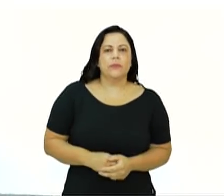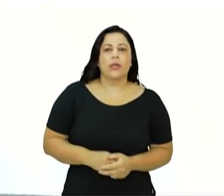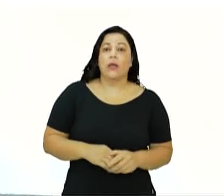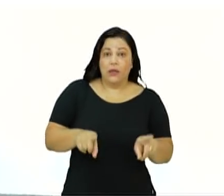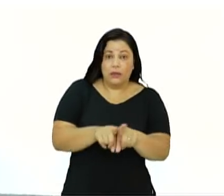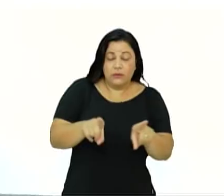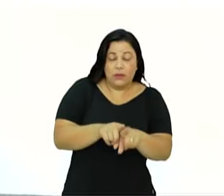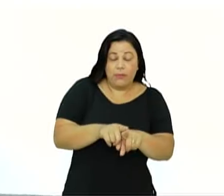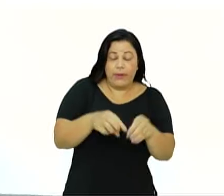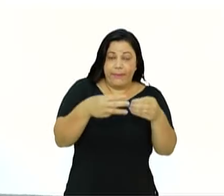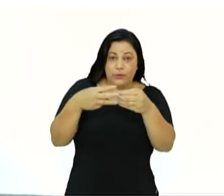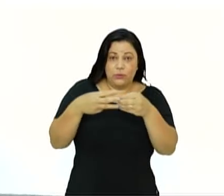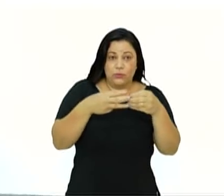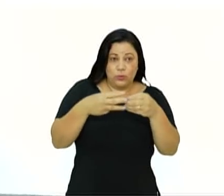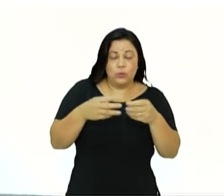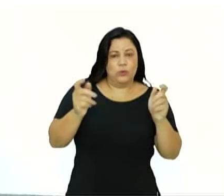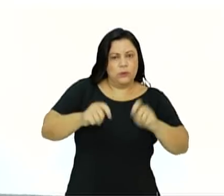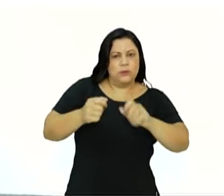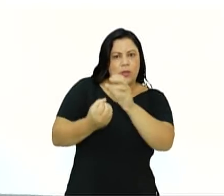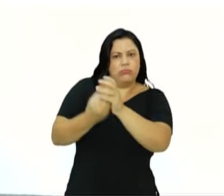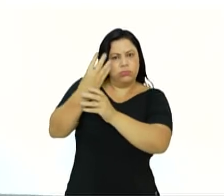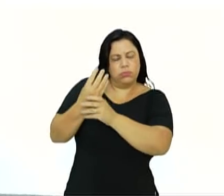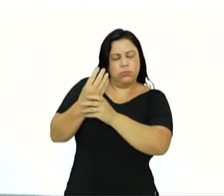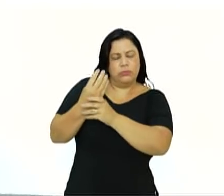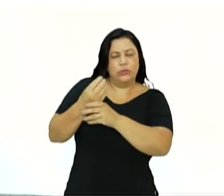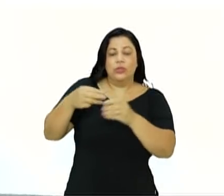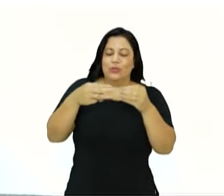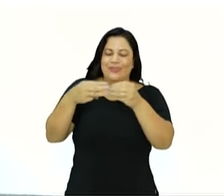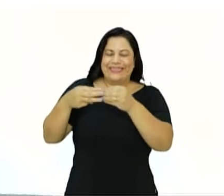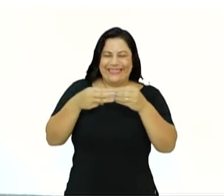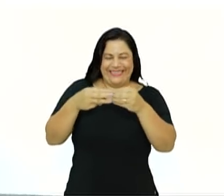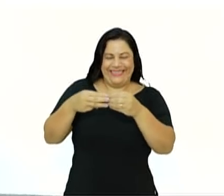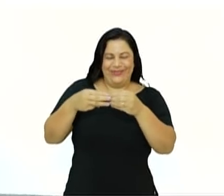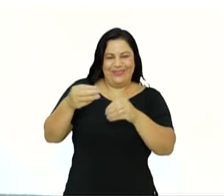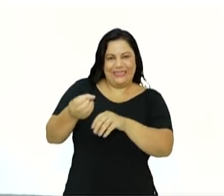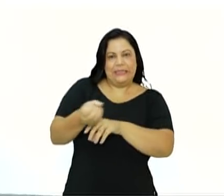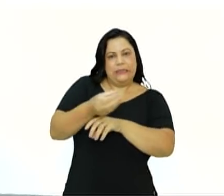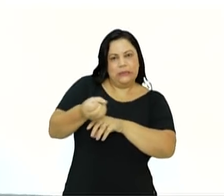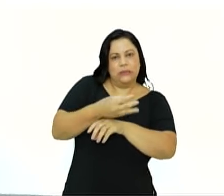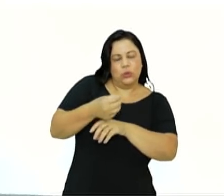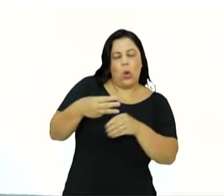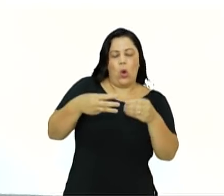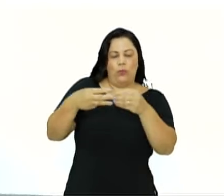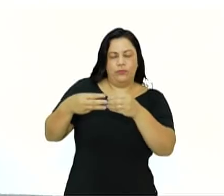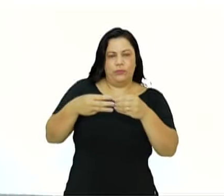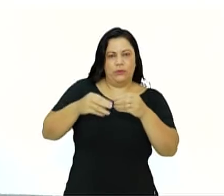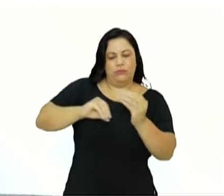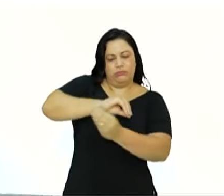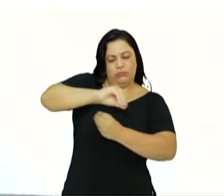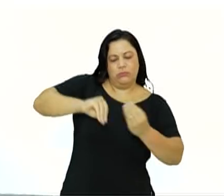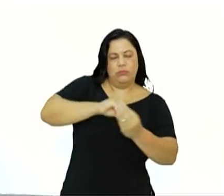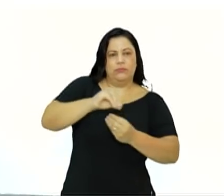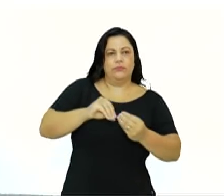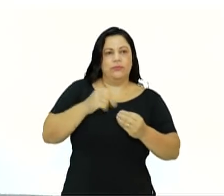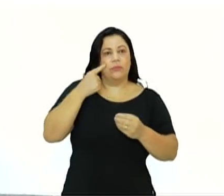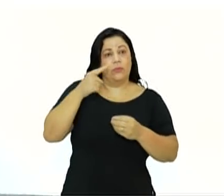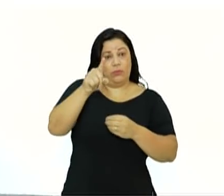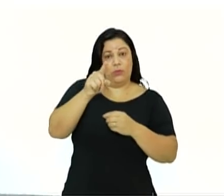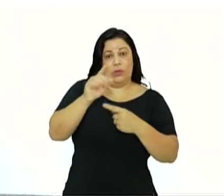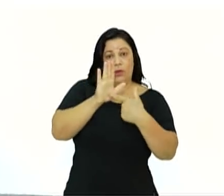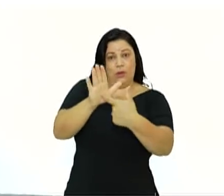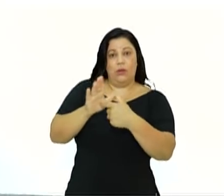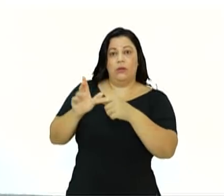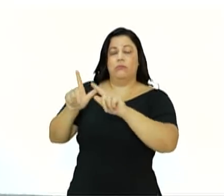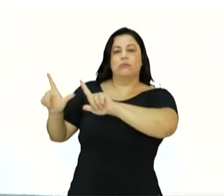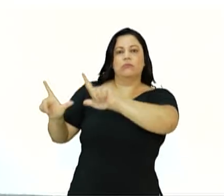células chamadas condrócitos, originadas de células jovens, os condroblastos, e alojados em cavidades. Então eu trago aqui para vocês